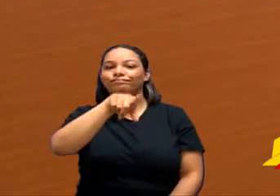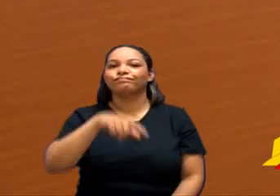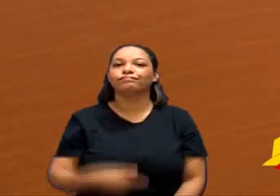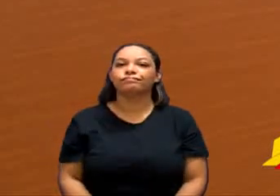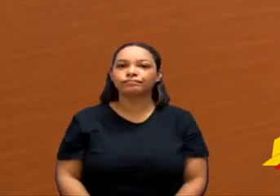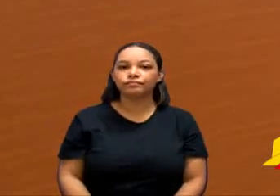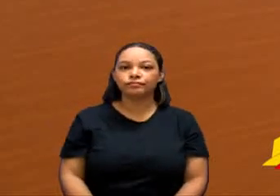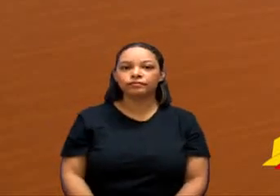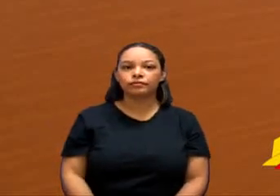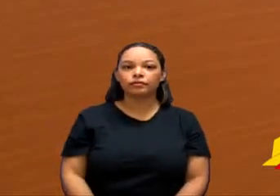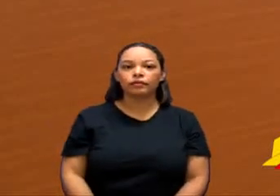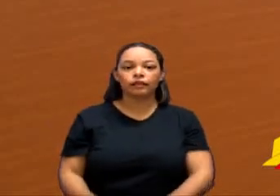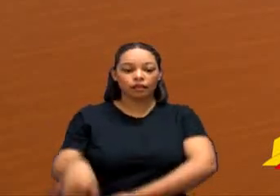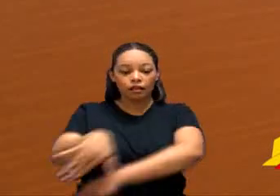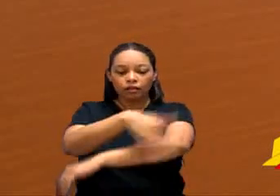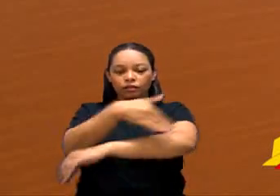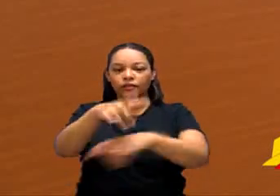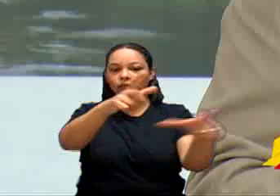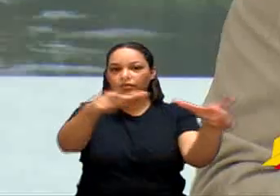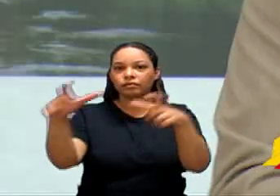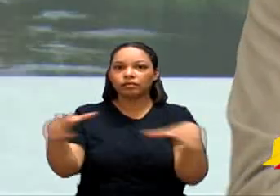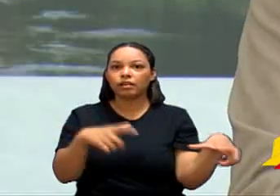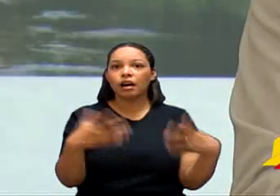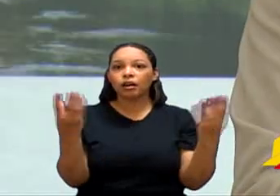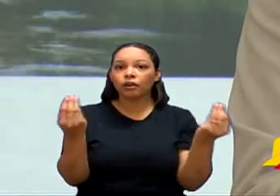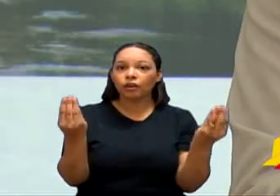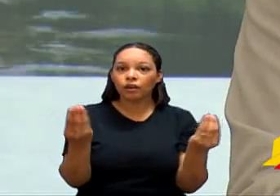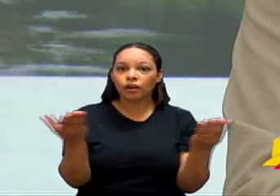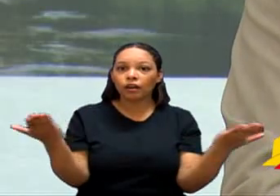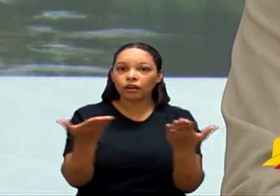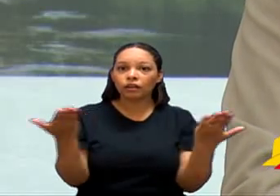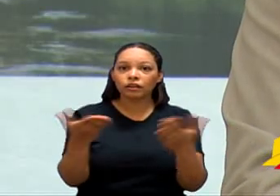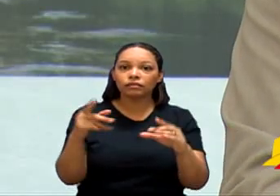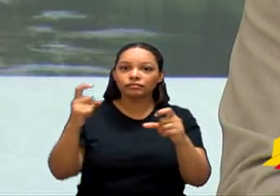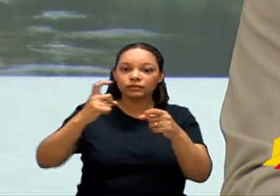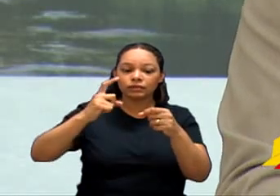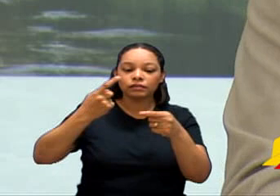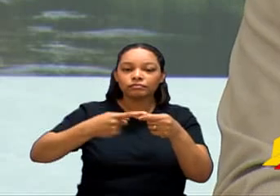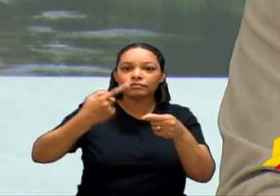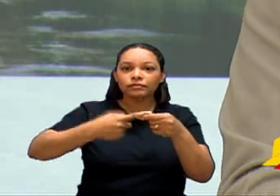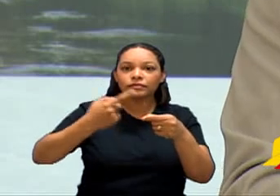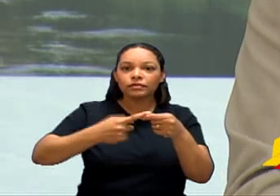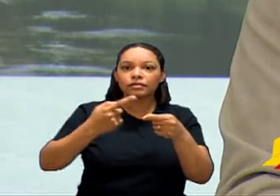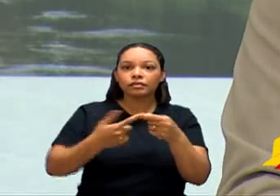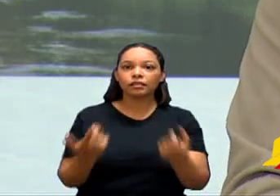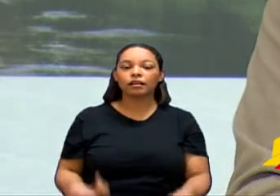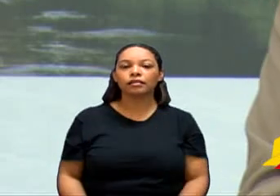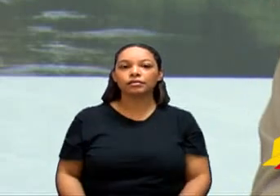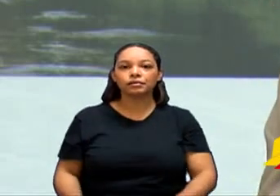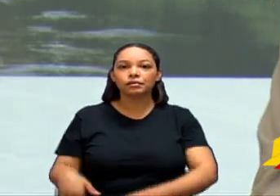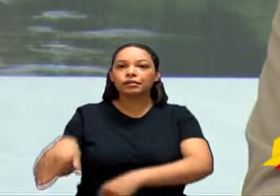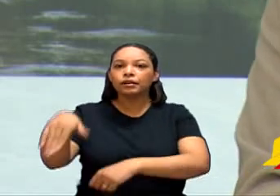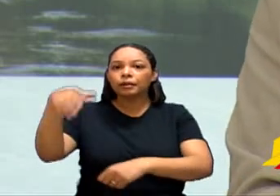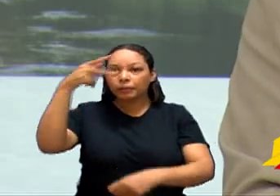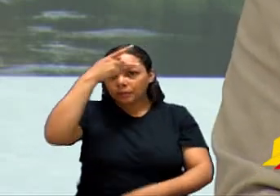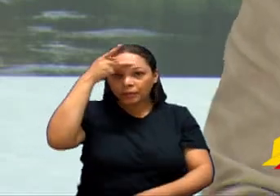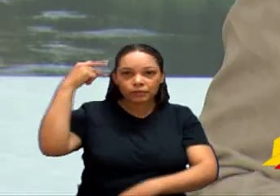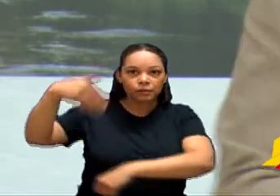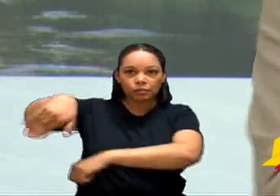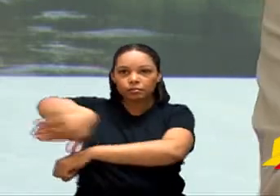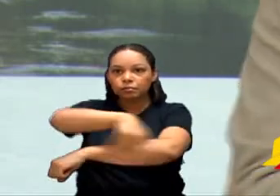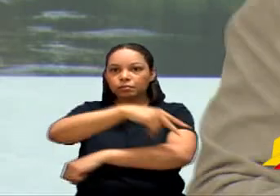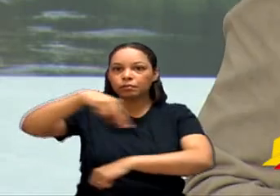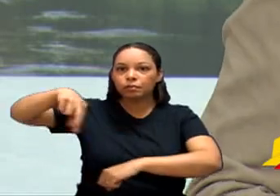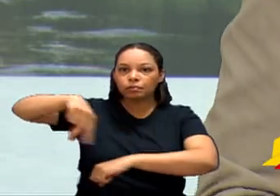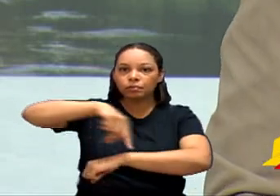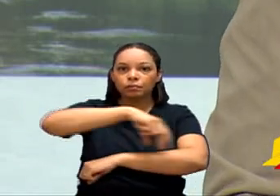hoje, se tornou a cidade ali. É uma zona urbana. Tem que ter iluminação. É muito grande, é muito